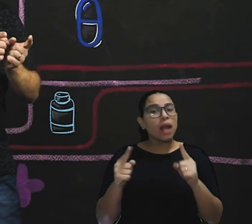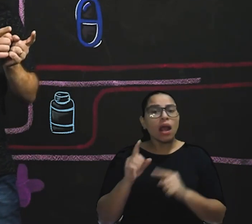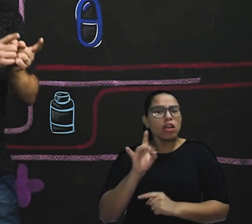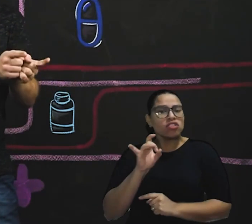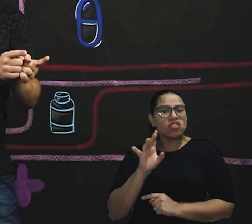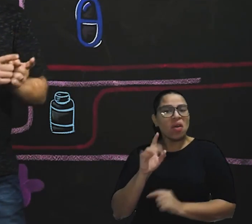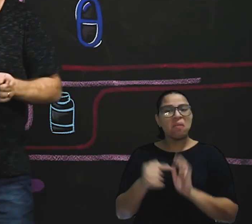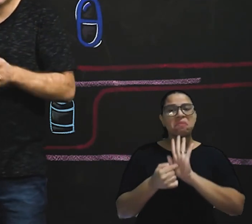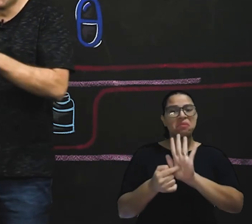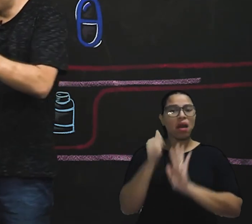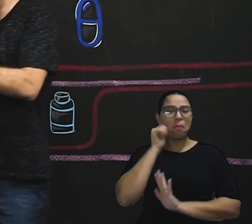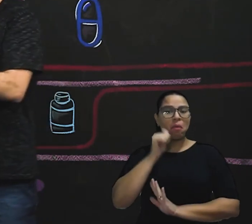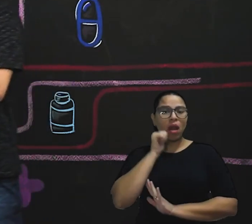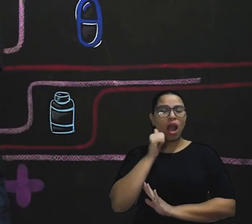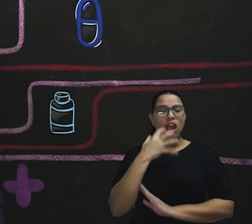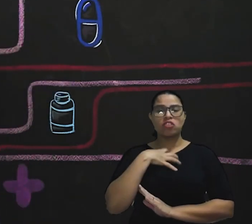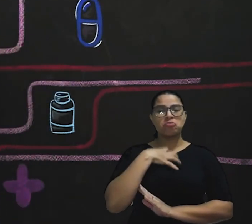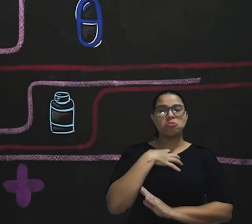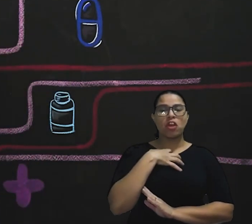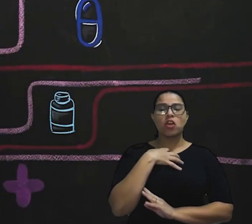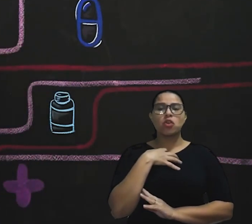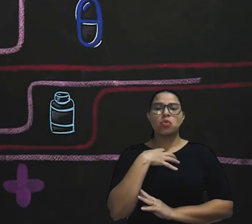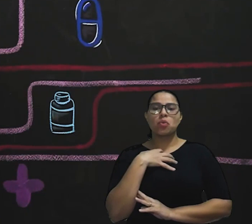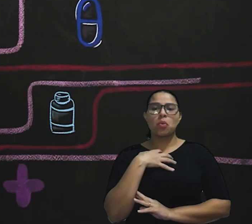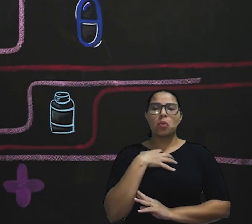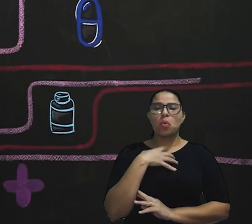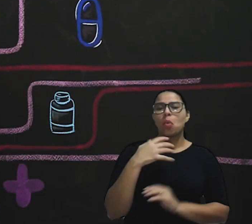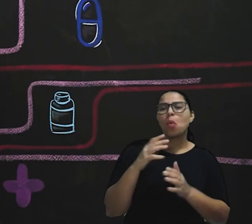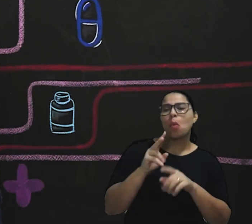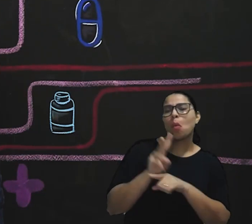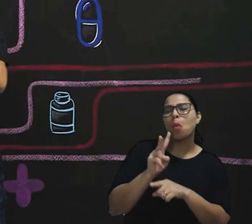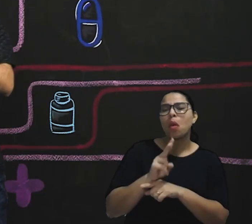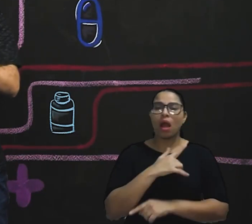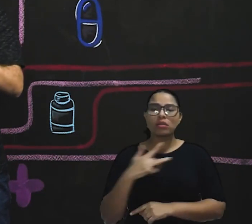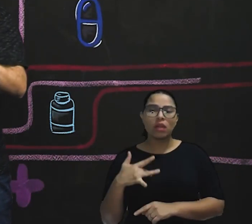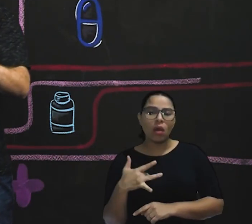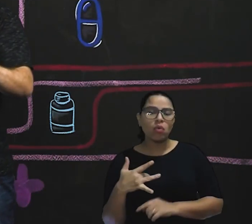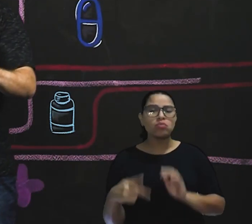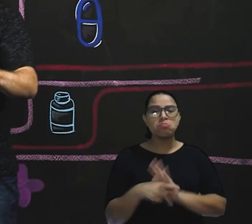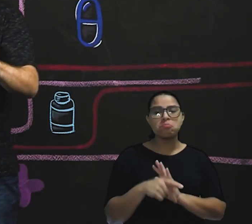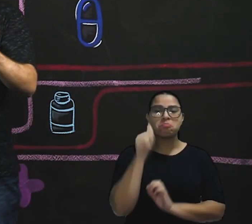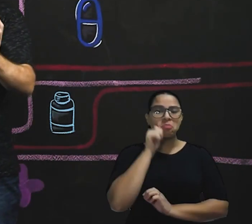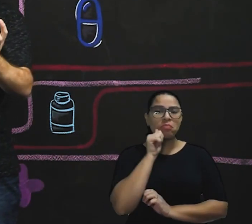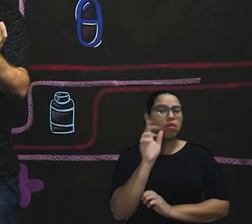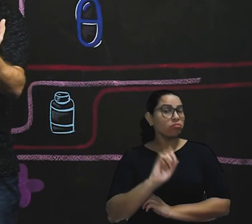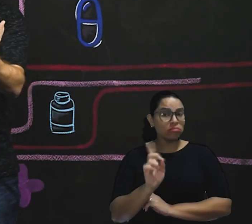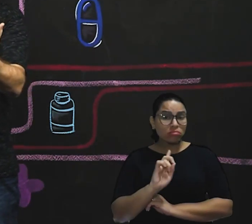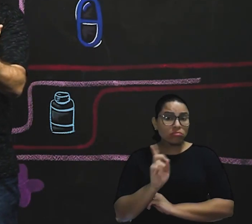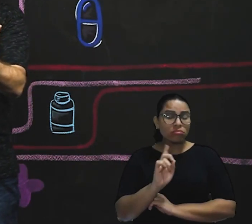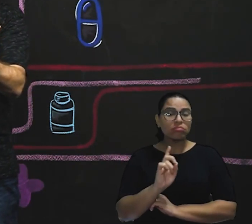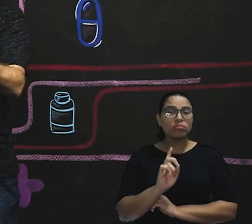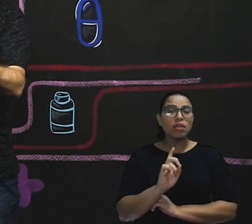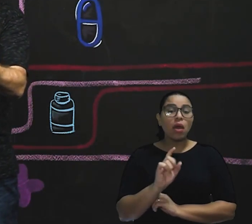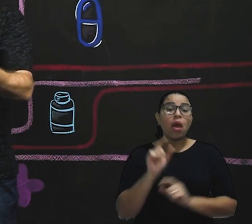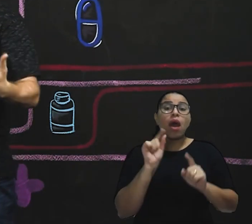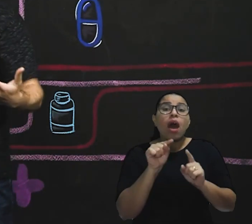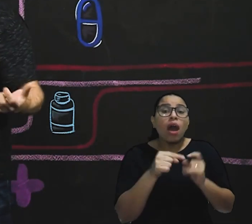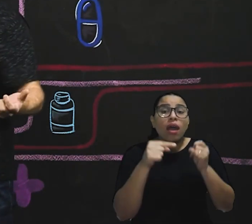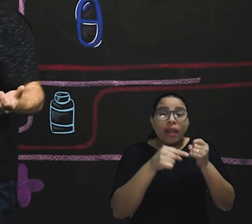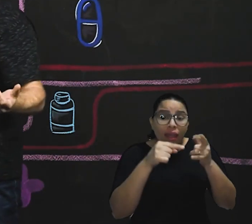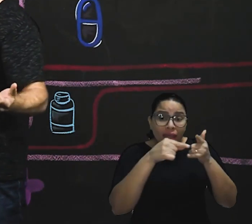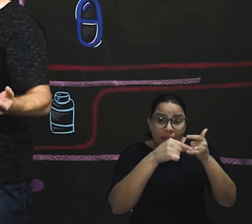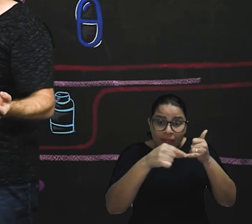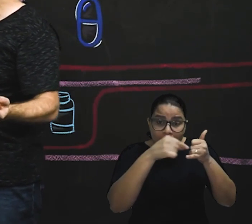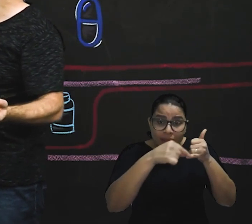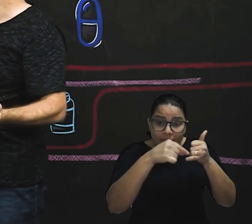sapatos de saltos largos em anos de sapato de saltos finos significa que ela não está contribuindo para o processo do consumo,